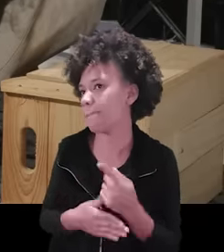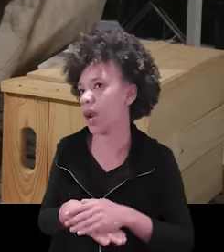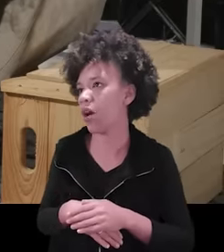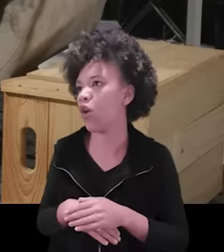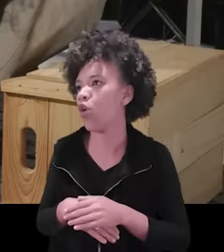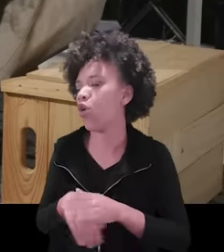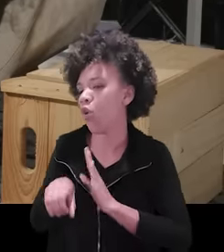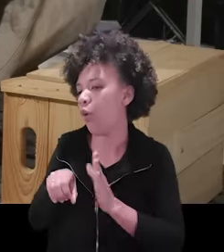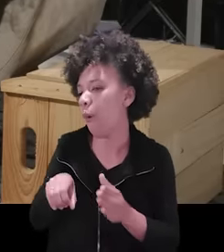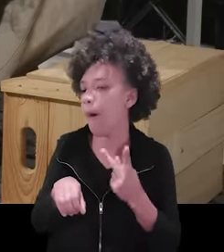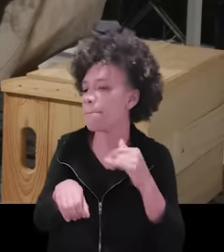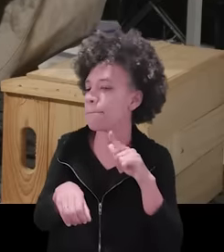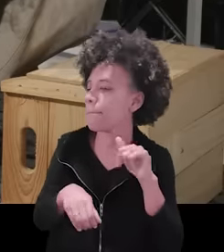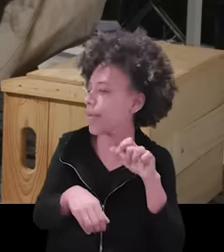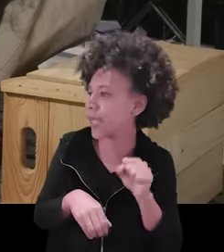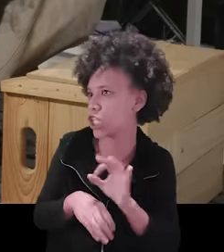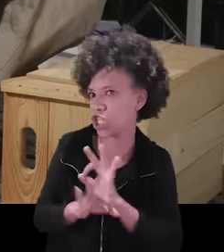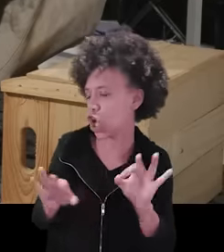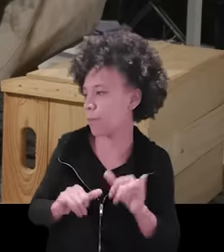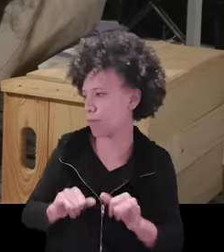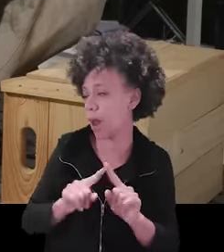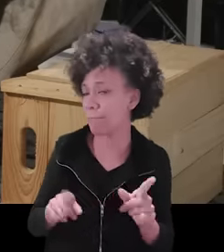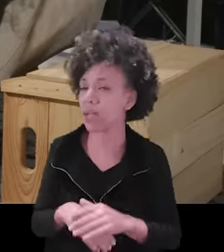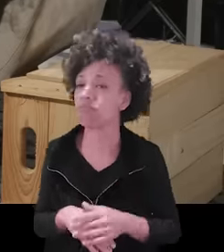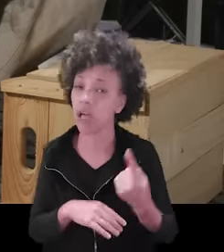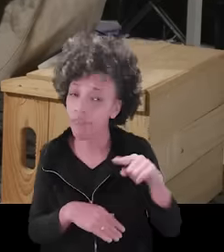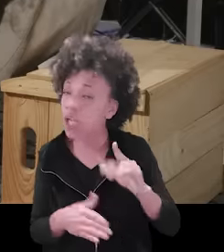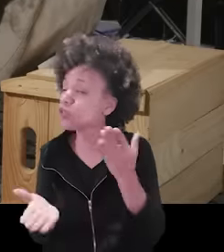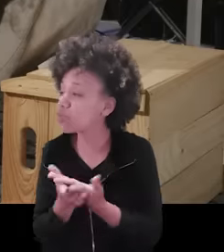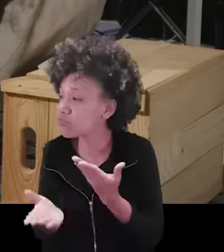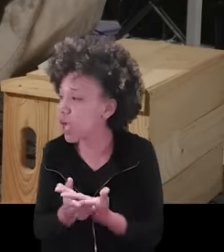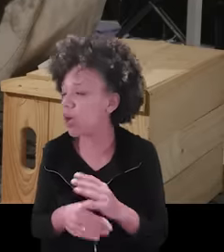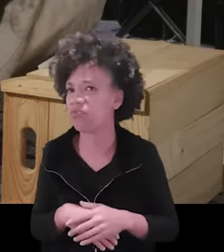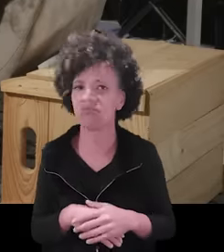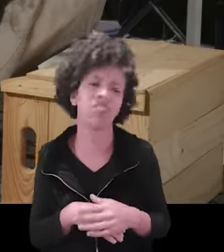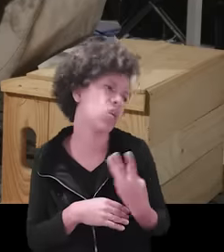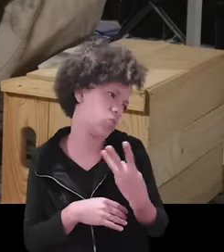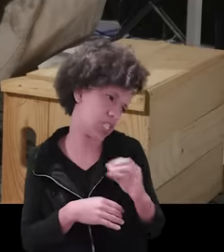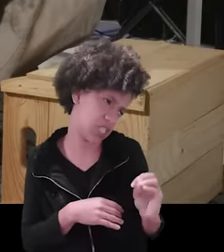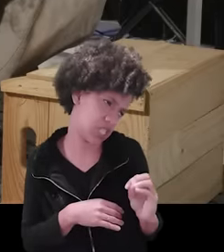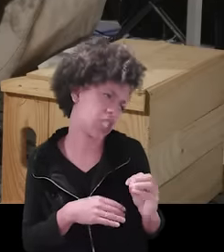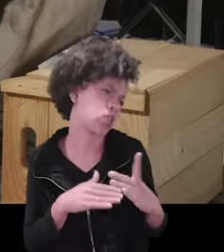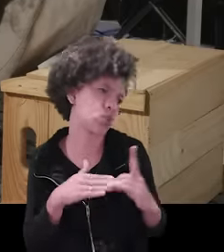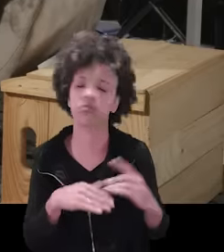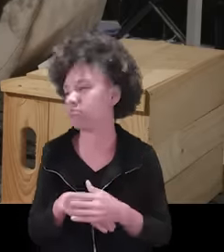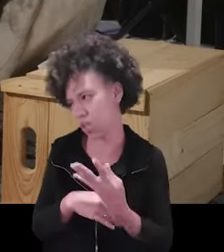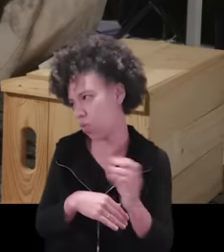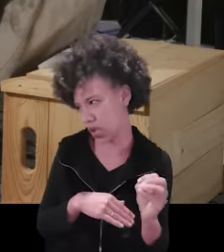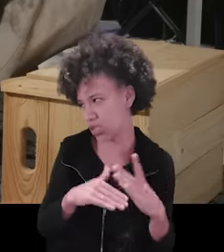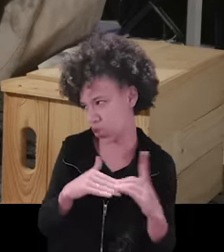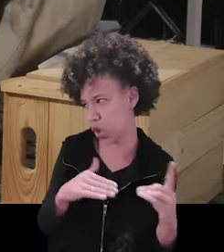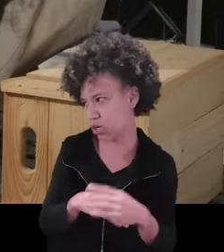comprar o pickles mais top do mercado falou assim o cara um cara que tá indo estudar ele provavelmente 300 dó